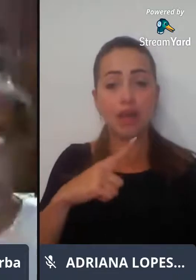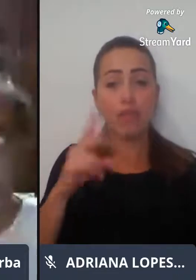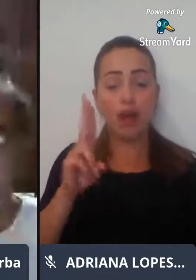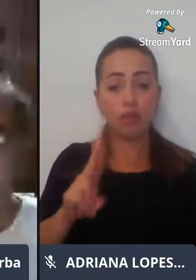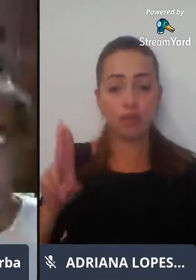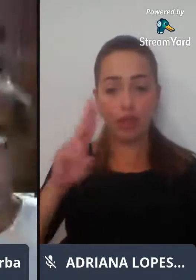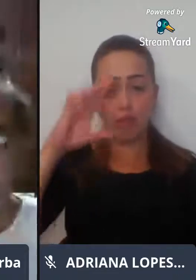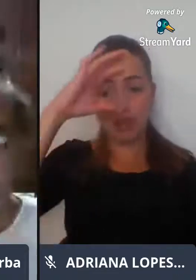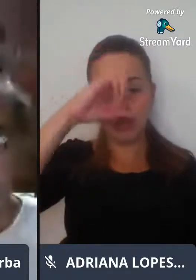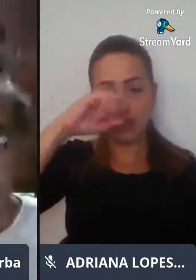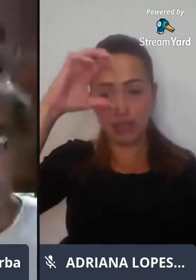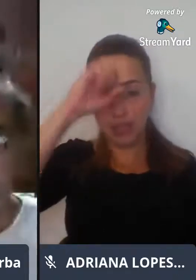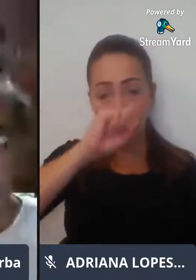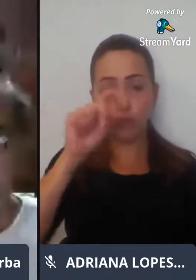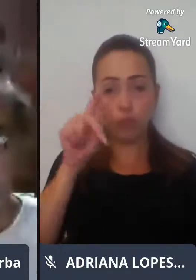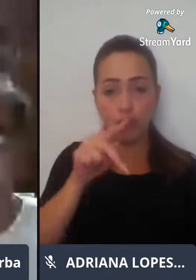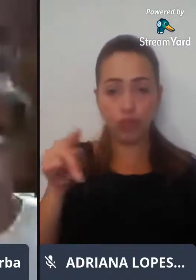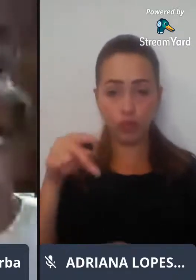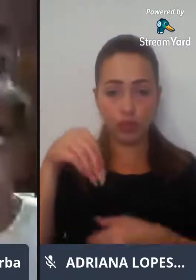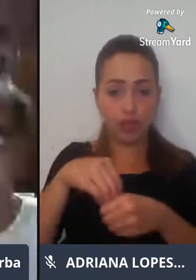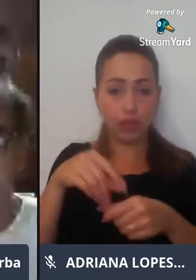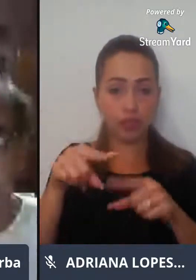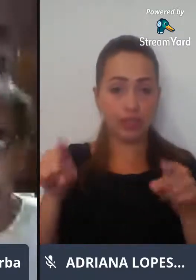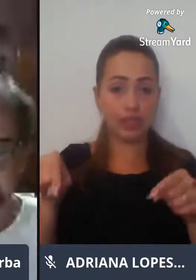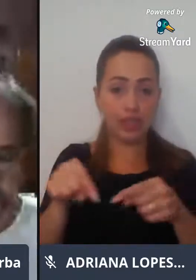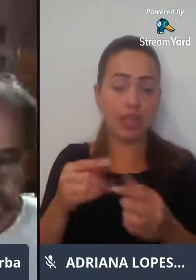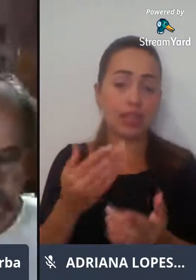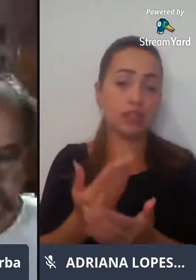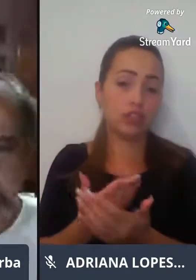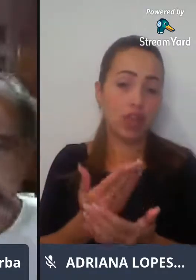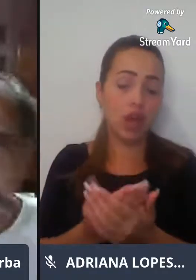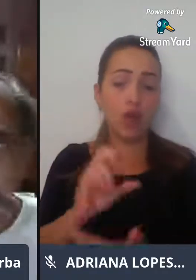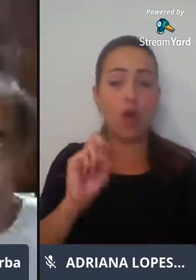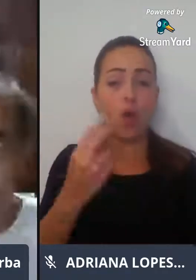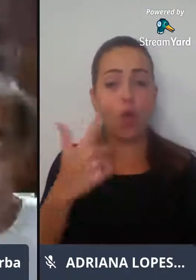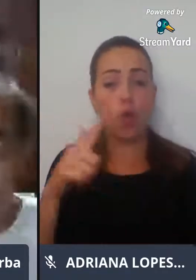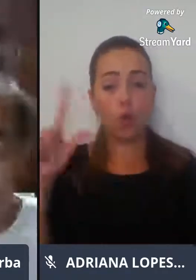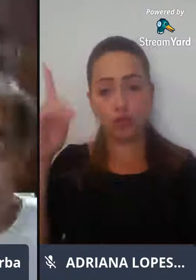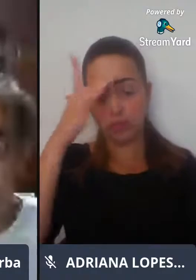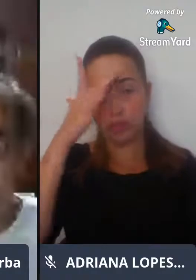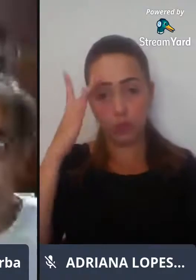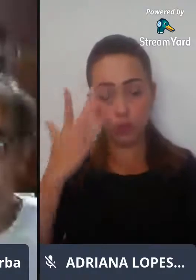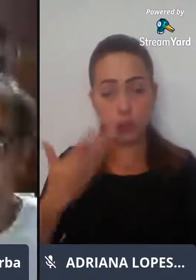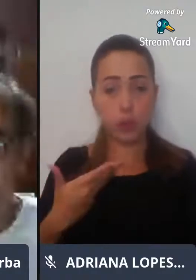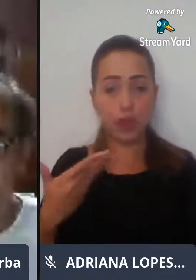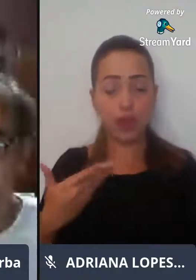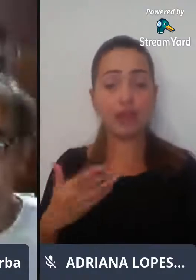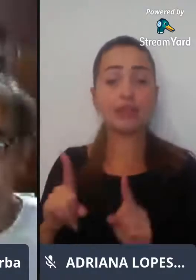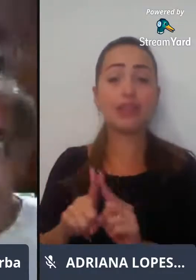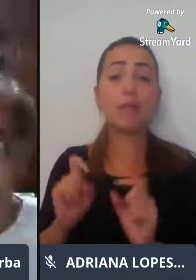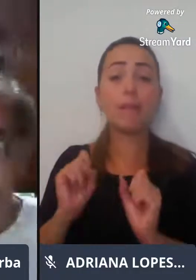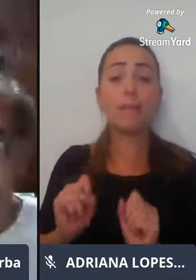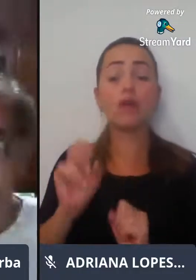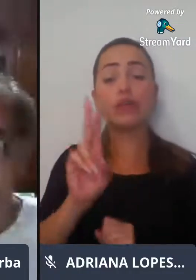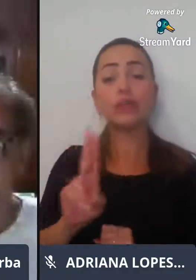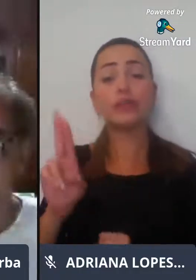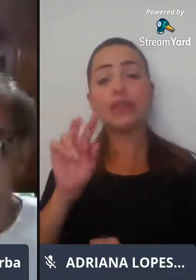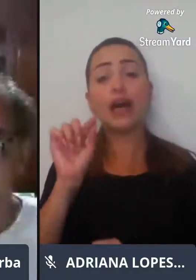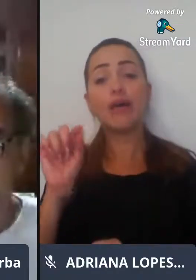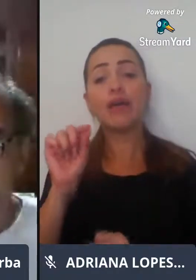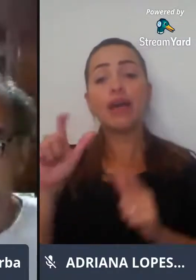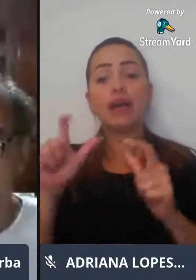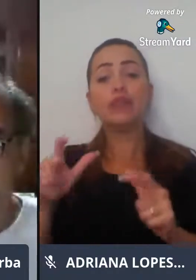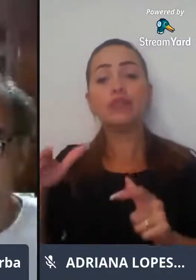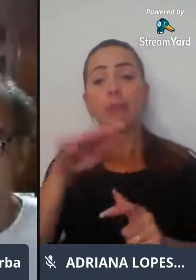do professor a partir da sua sala de aula ou da sala de aula de outros colegas, e ele também pode servir como um espaço